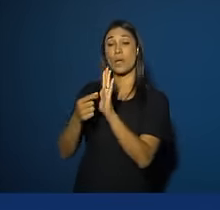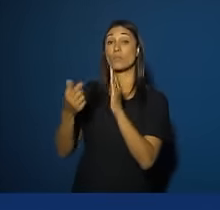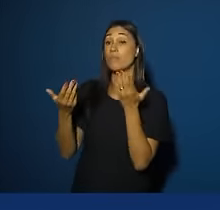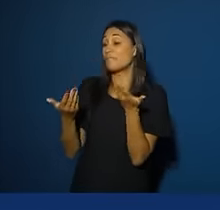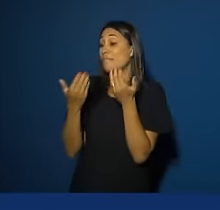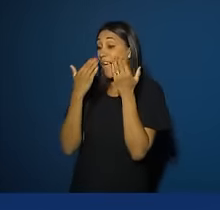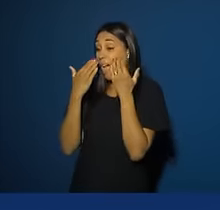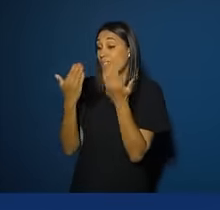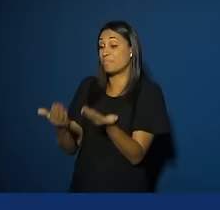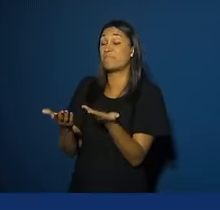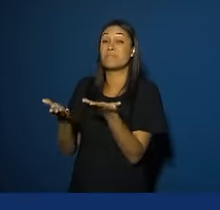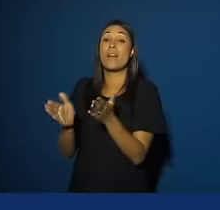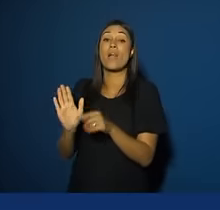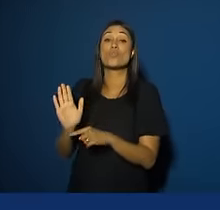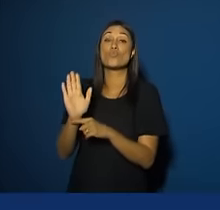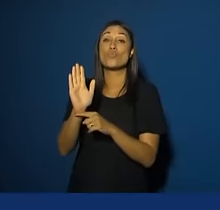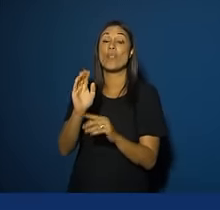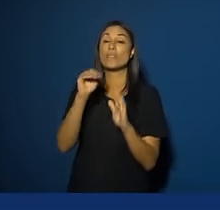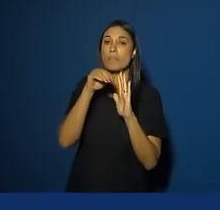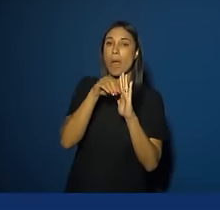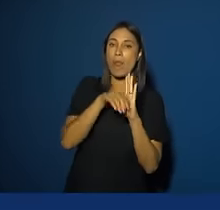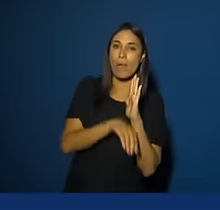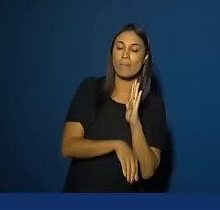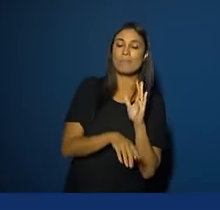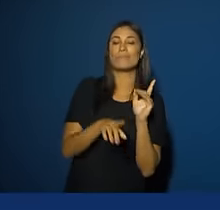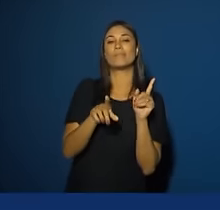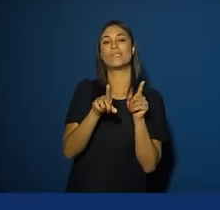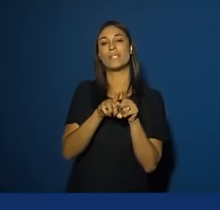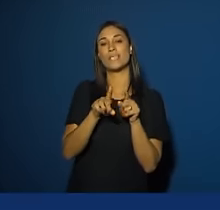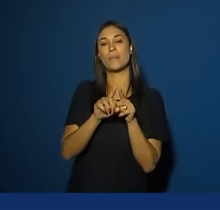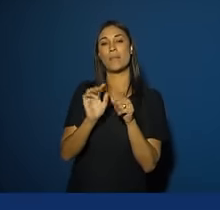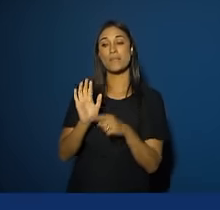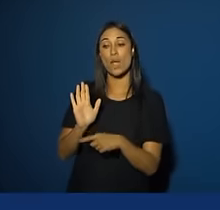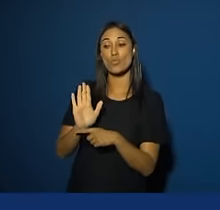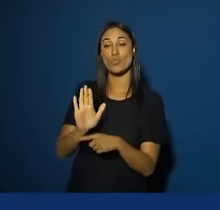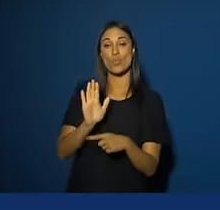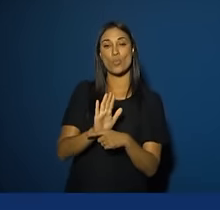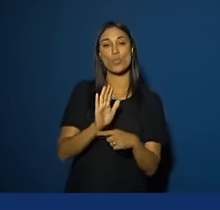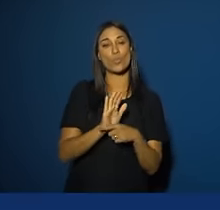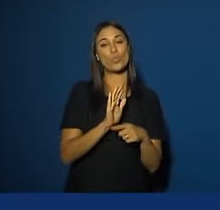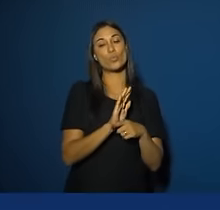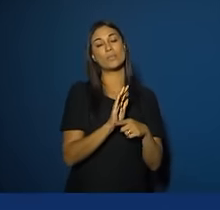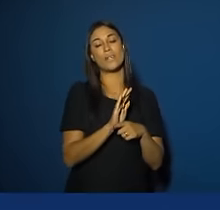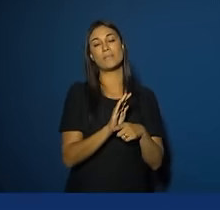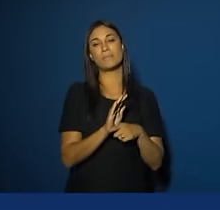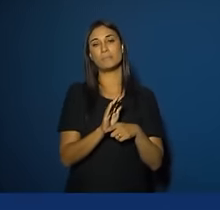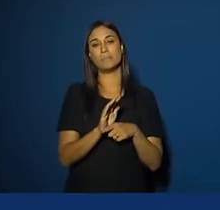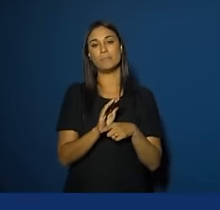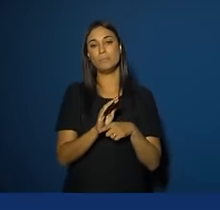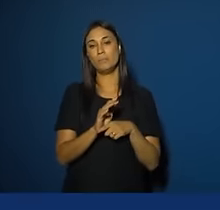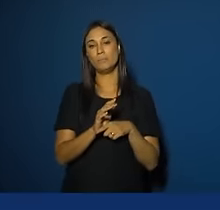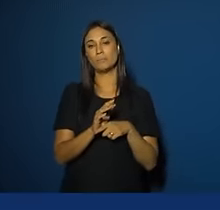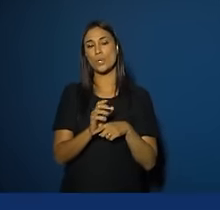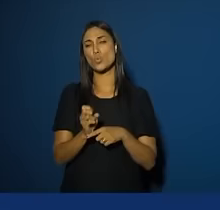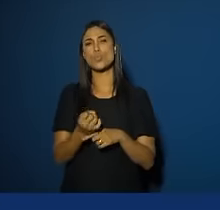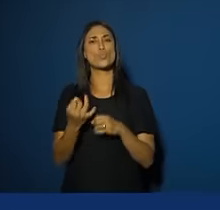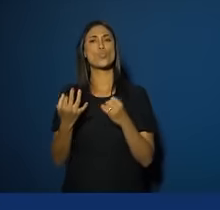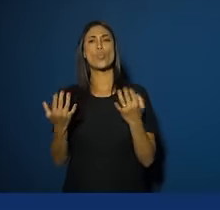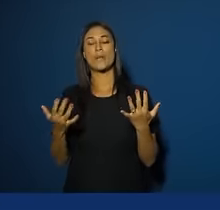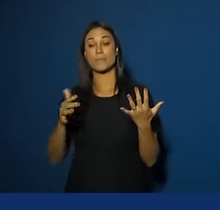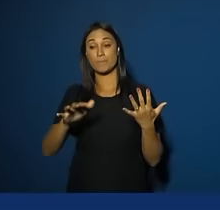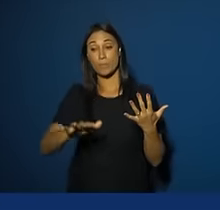nessa deflação no mundo e essa, né, essa ajuda com a inflação para baixo no mundo. Quais